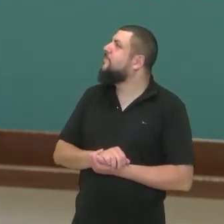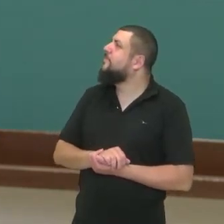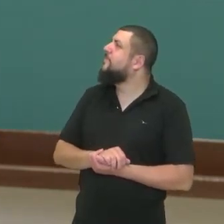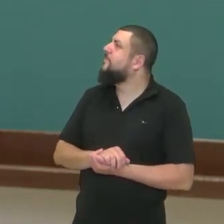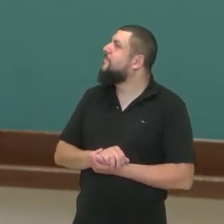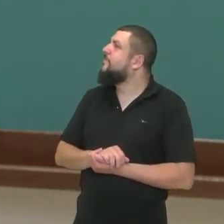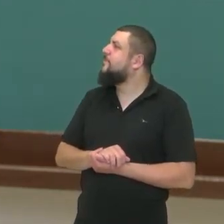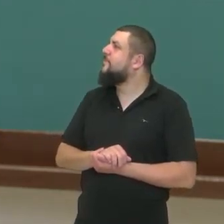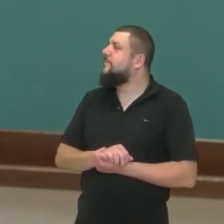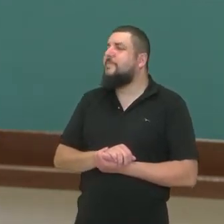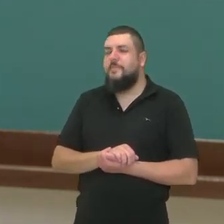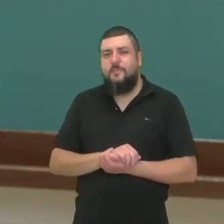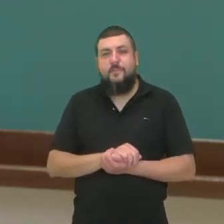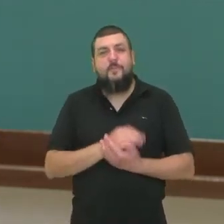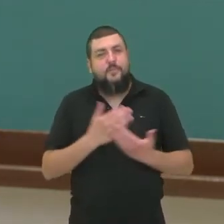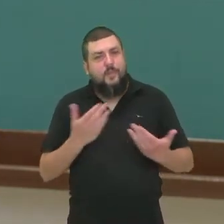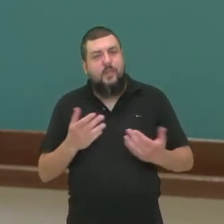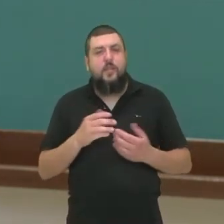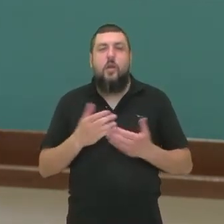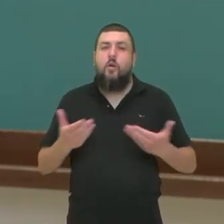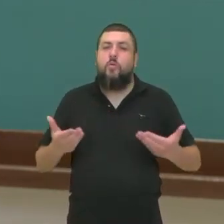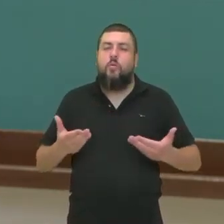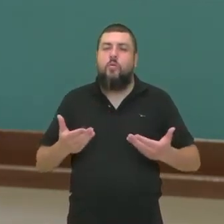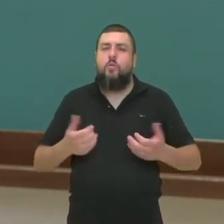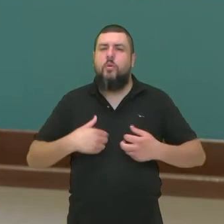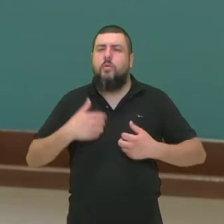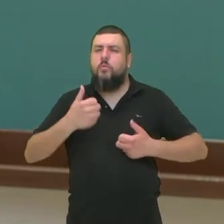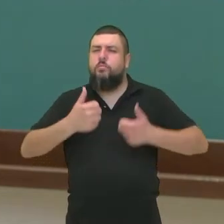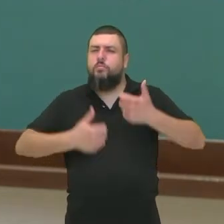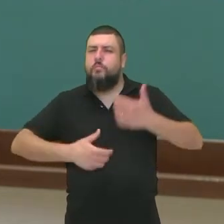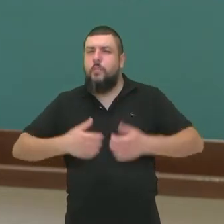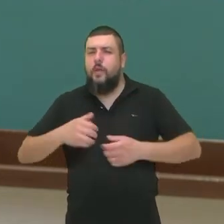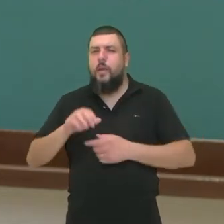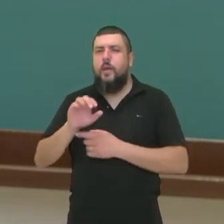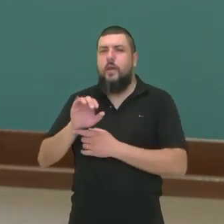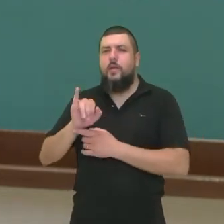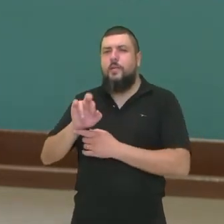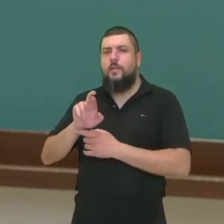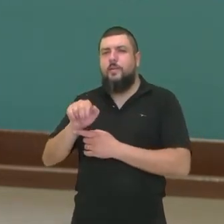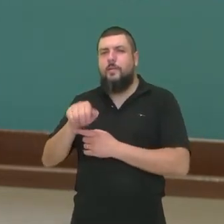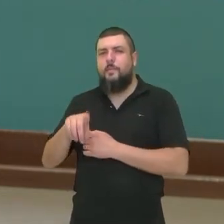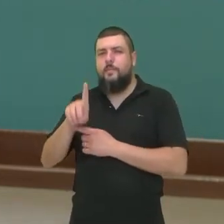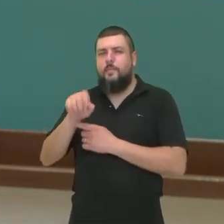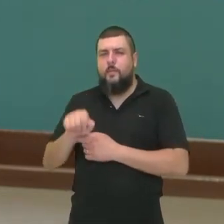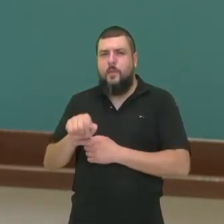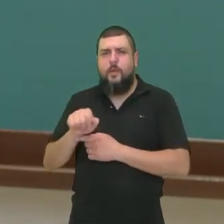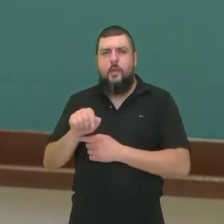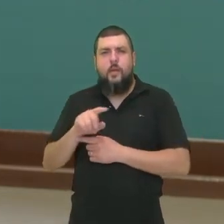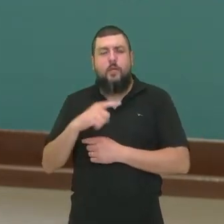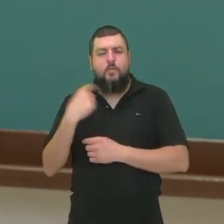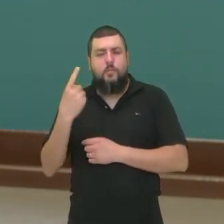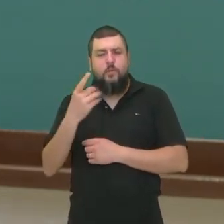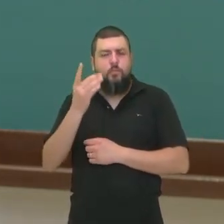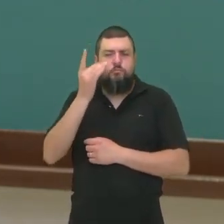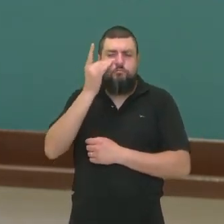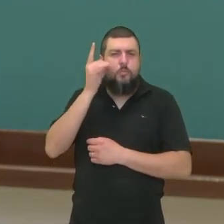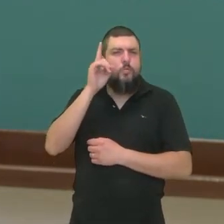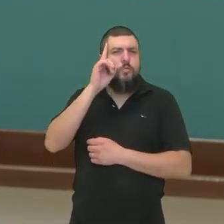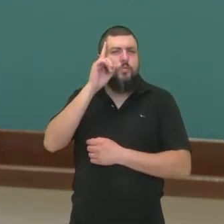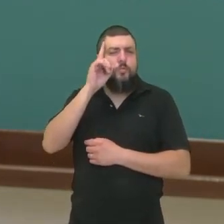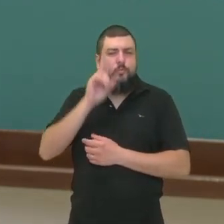e os elementos que a compõem. Então nós vamos falar sobre a ciranda, né, que está tão aí presente no nosso cotidiano, no nosso dia a dia,